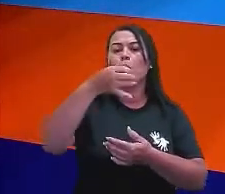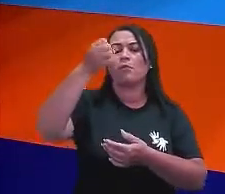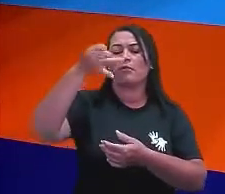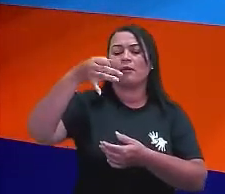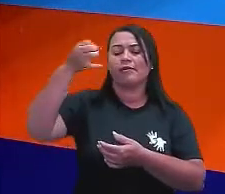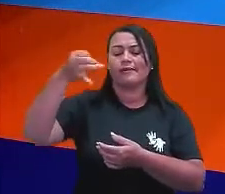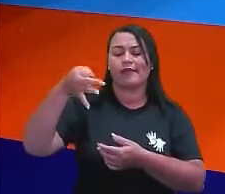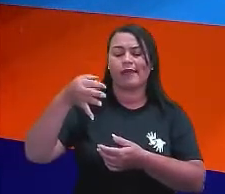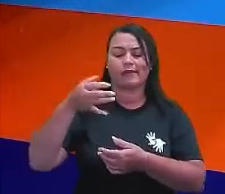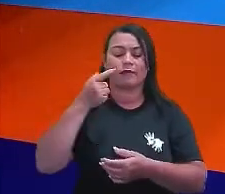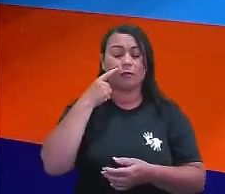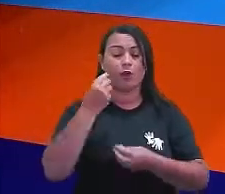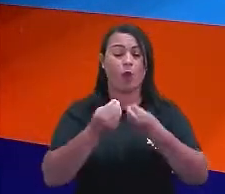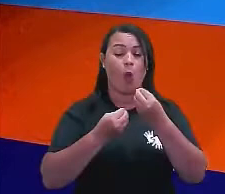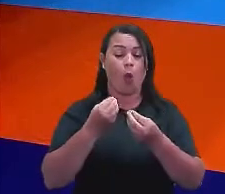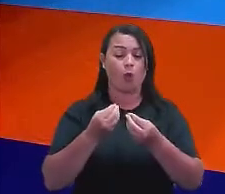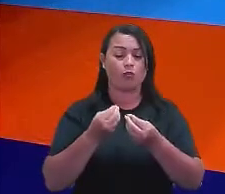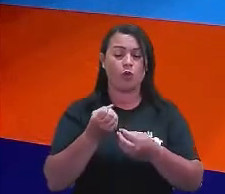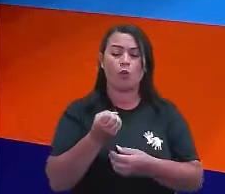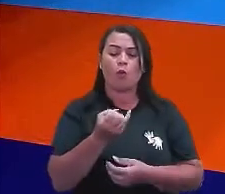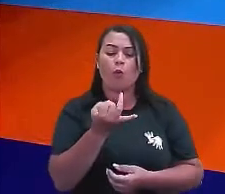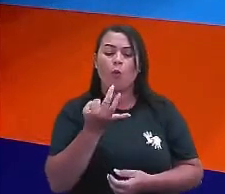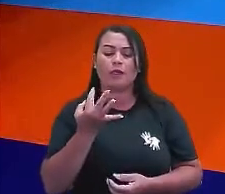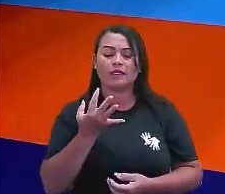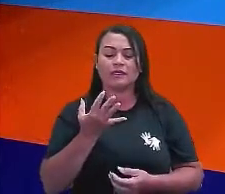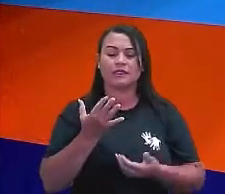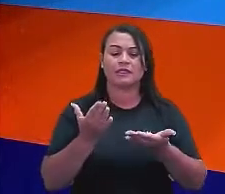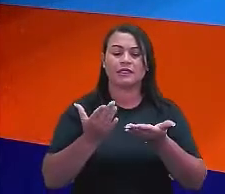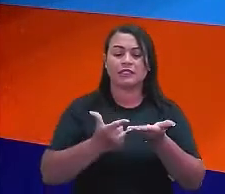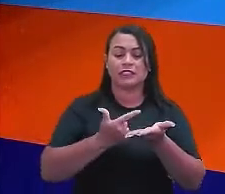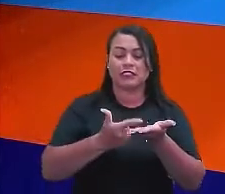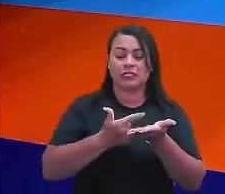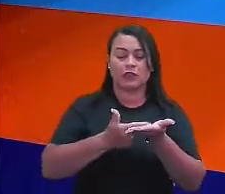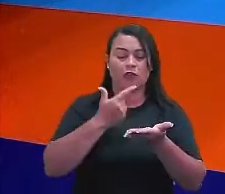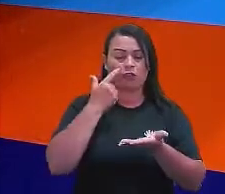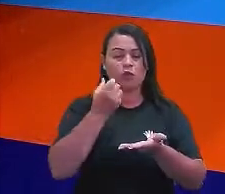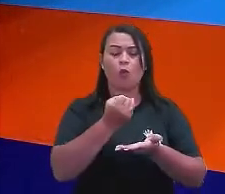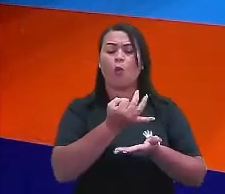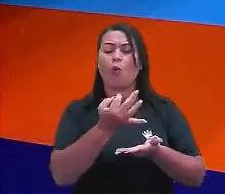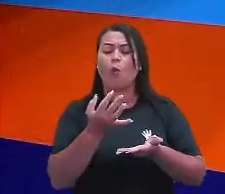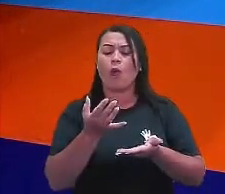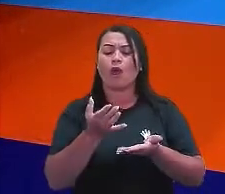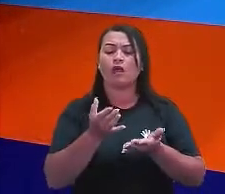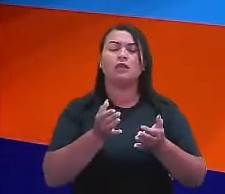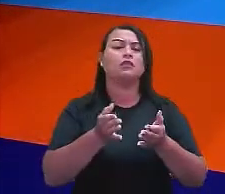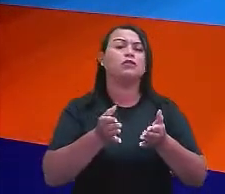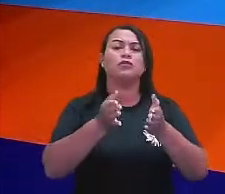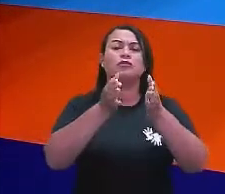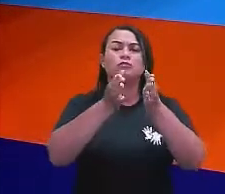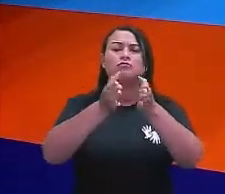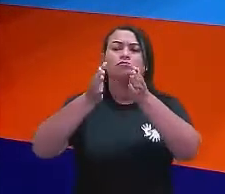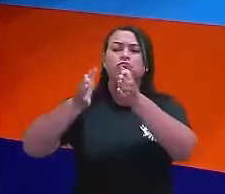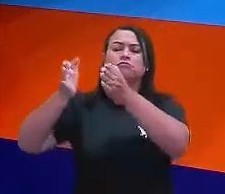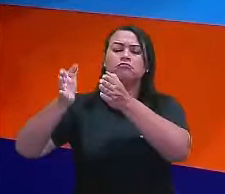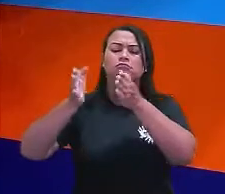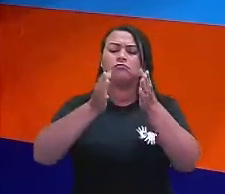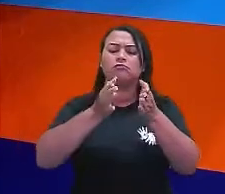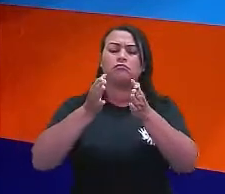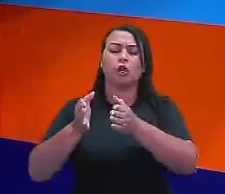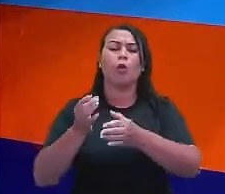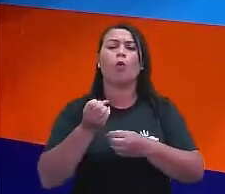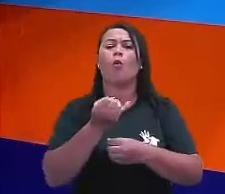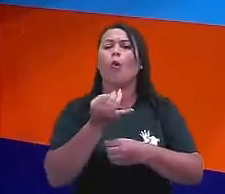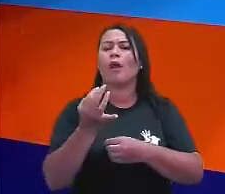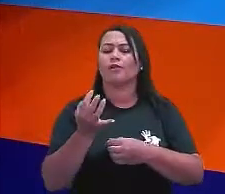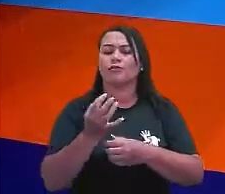Então, a primeira pergunta é o seguinte: há quantos livros, né? Quantas pilhas de livros? Então, a gente vai contar as